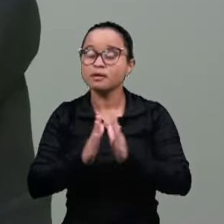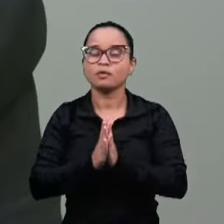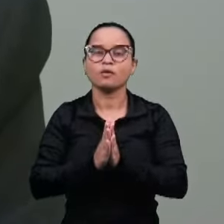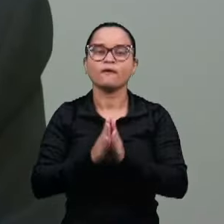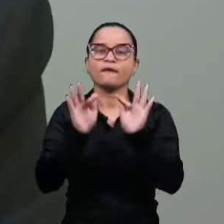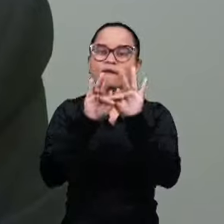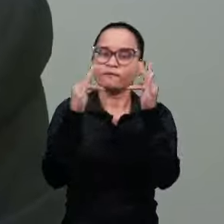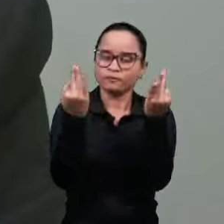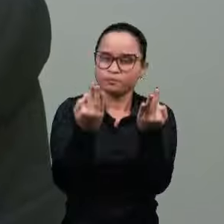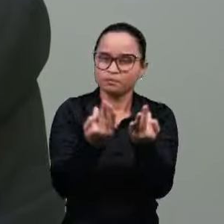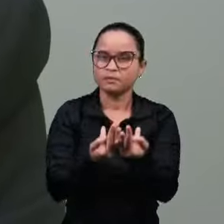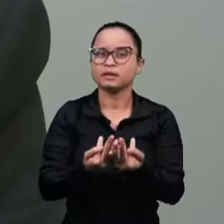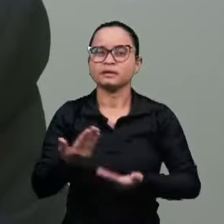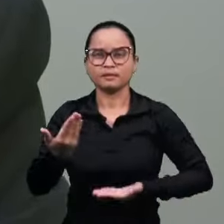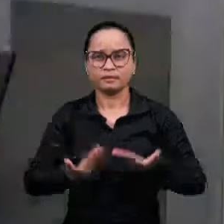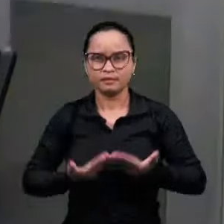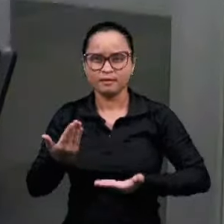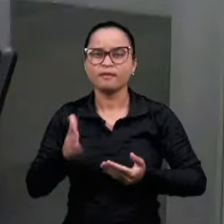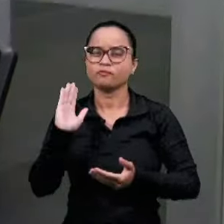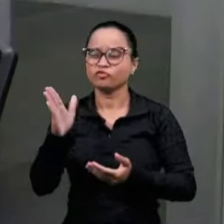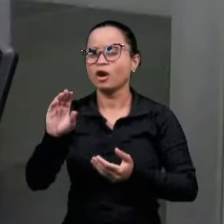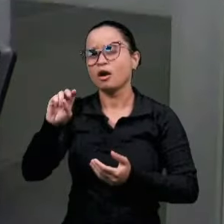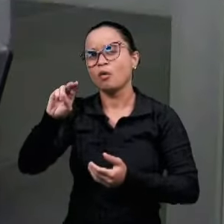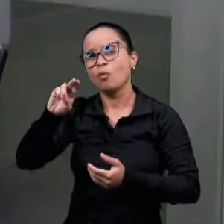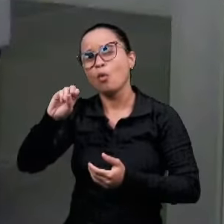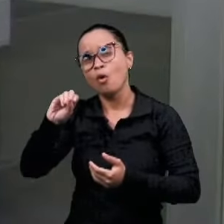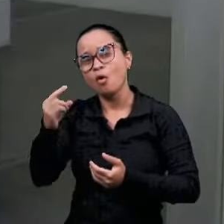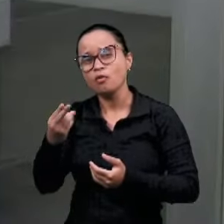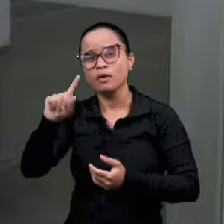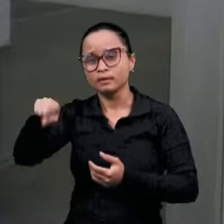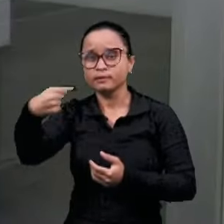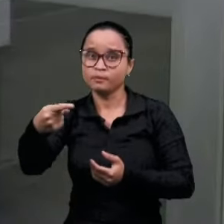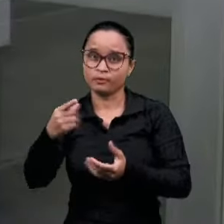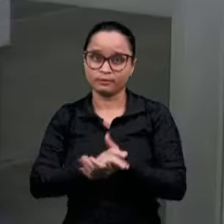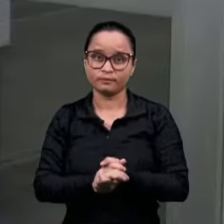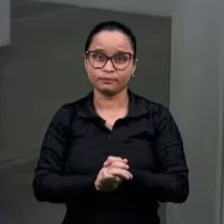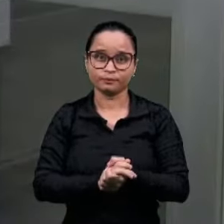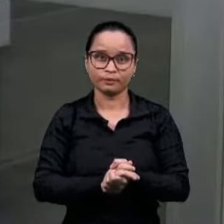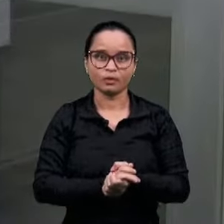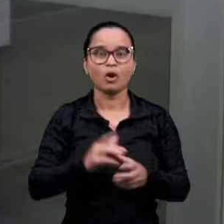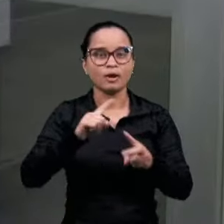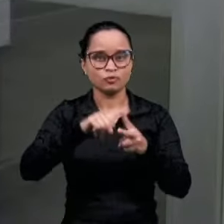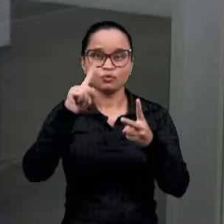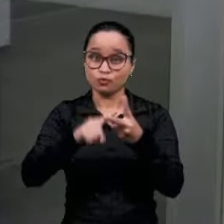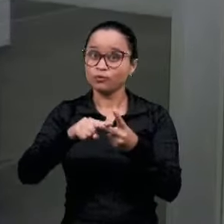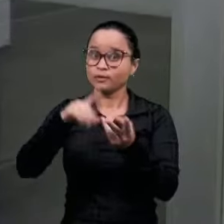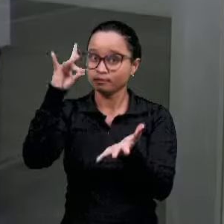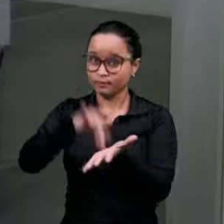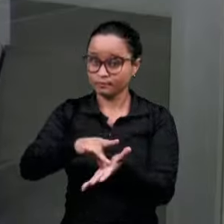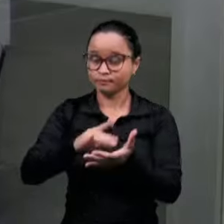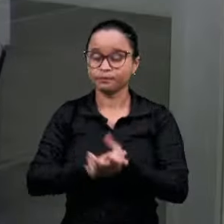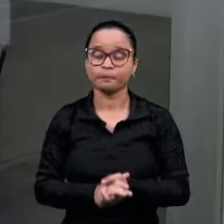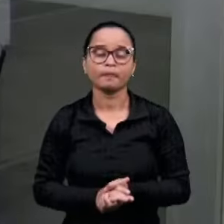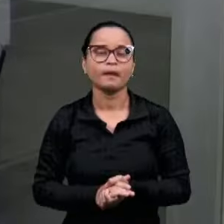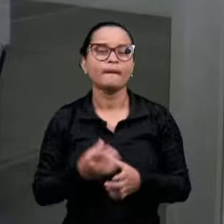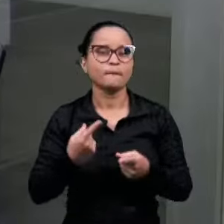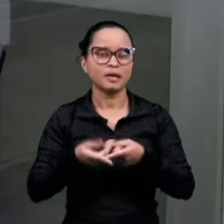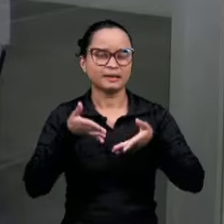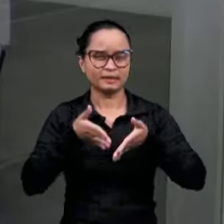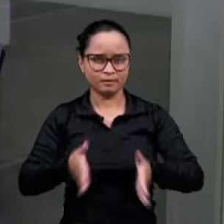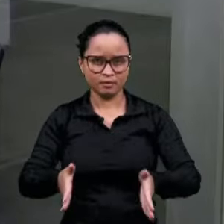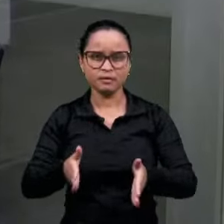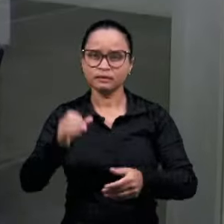converteu depois? Conta um pouco pra gente, pastor. As duas coisas que você falou aí são verdadeiras. Amém. Né? Porque nascer em um lar evangélico